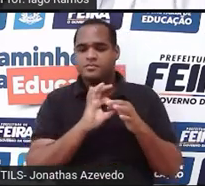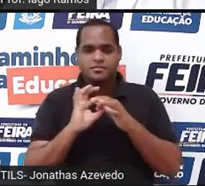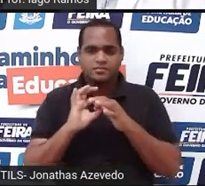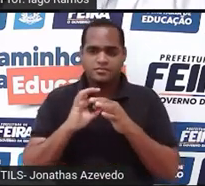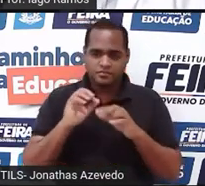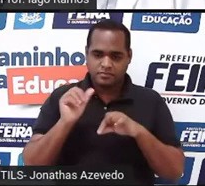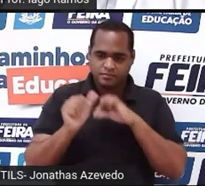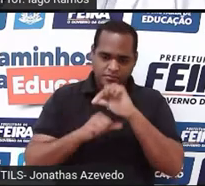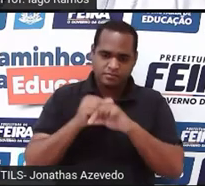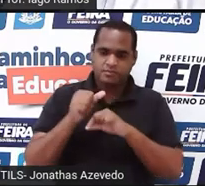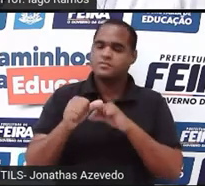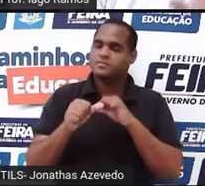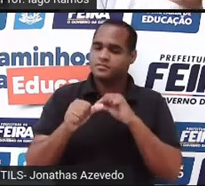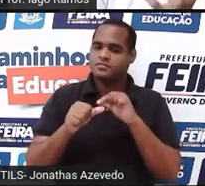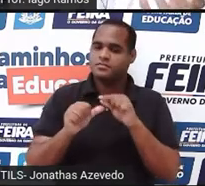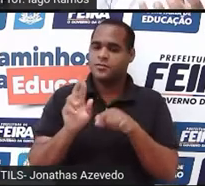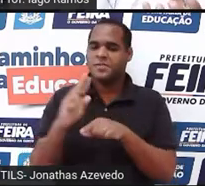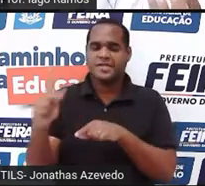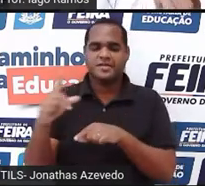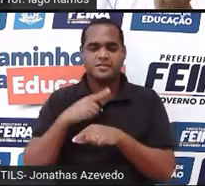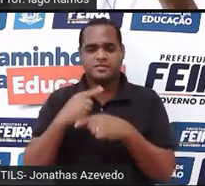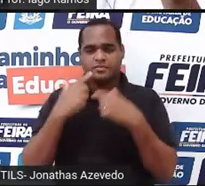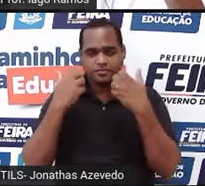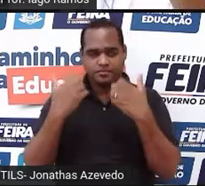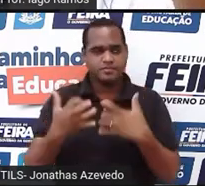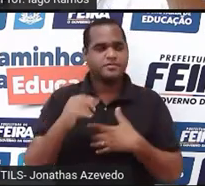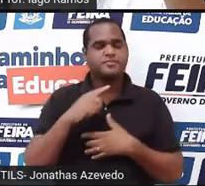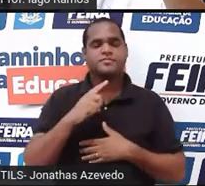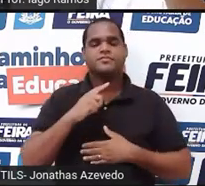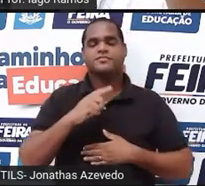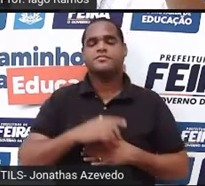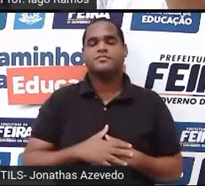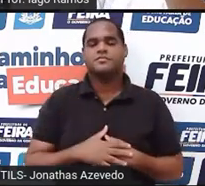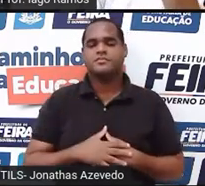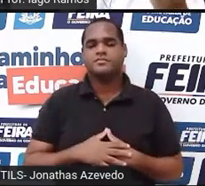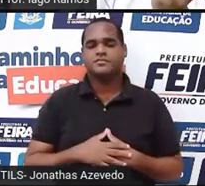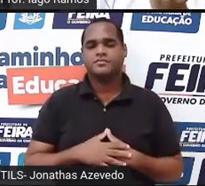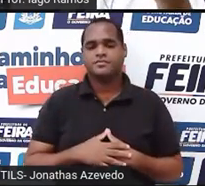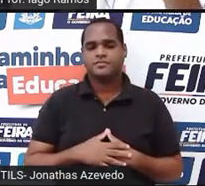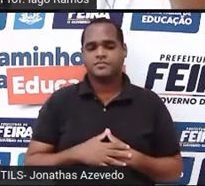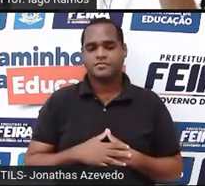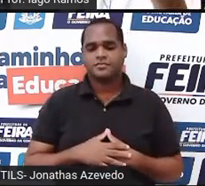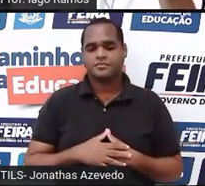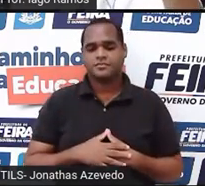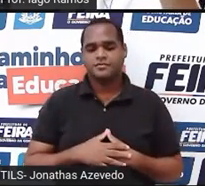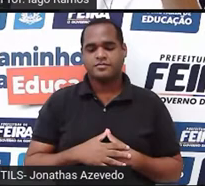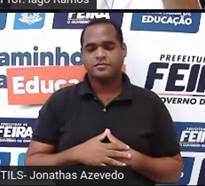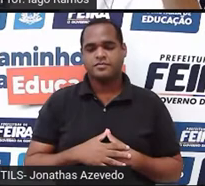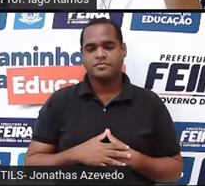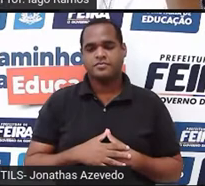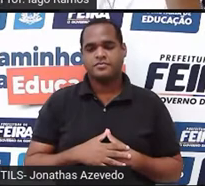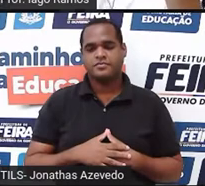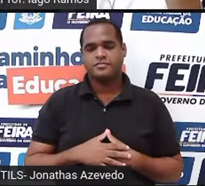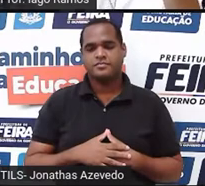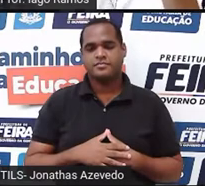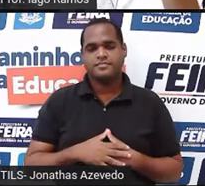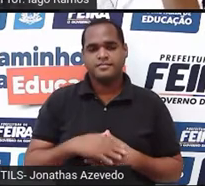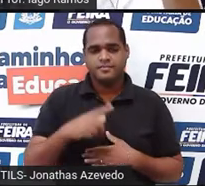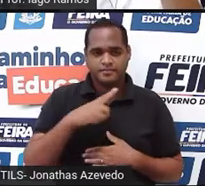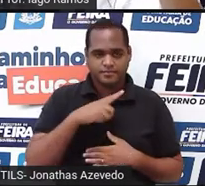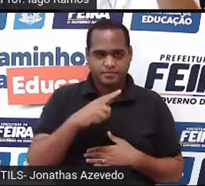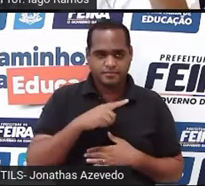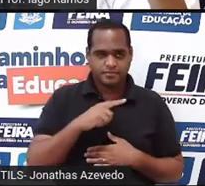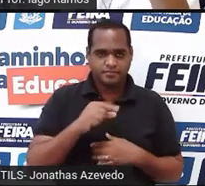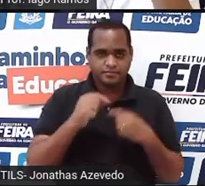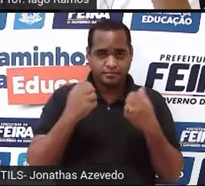inversa como o nome já diz ó uma vai aumentar o e ao passa o que é só aumenta a